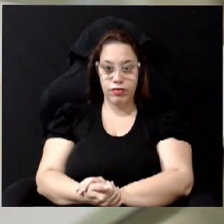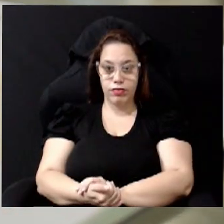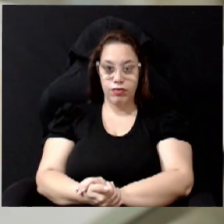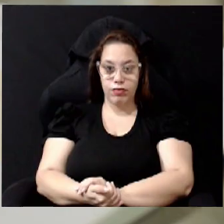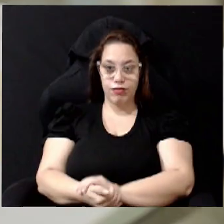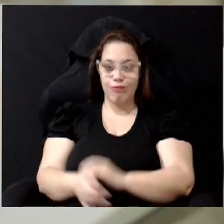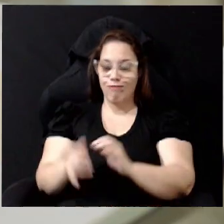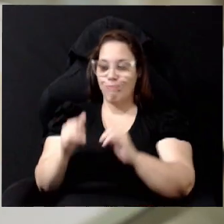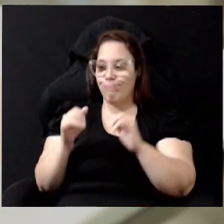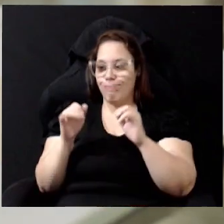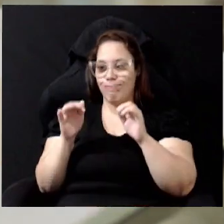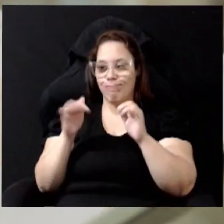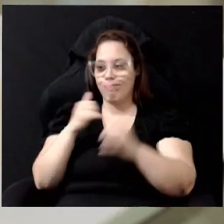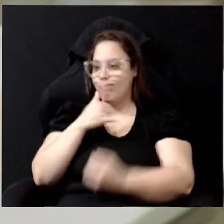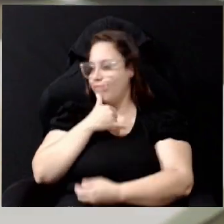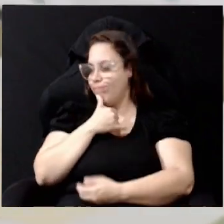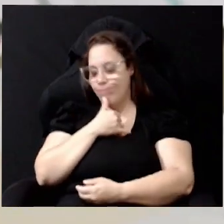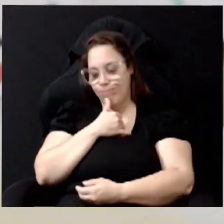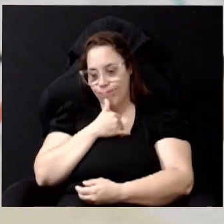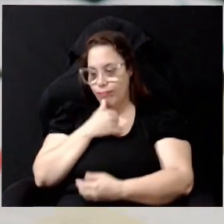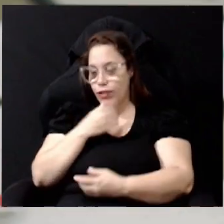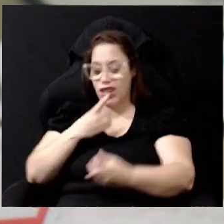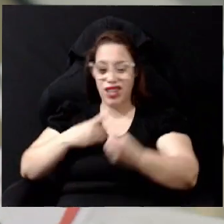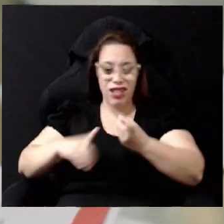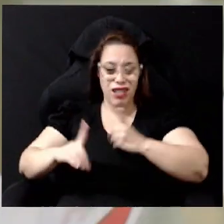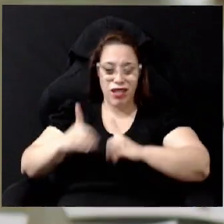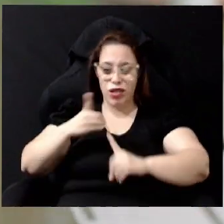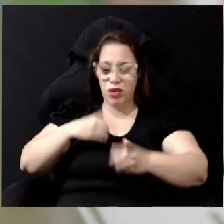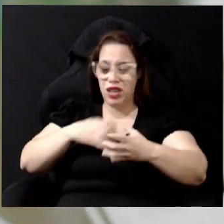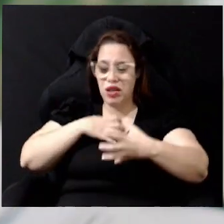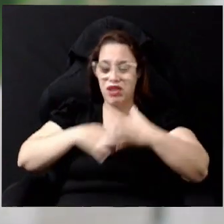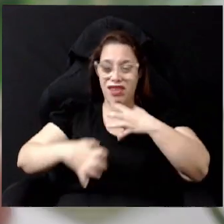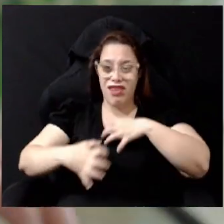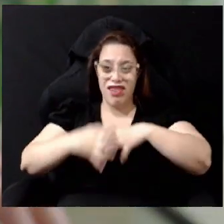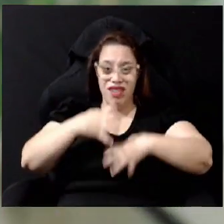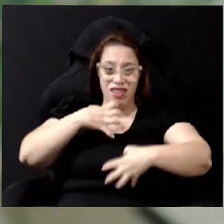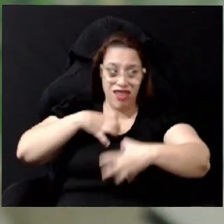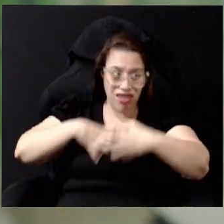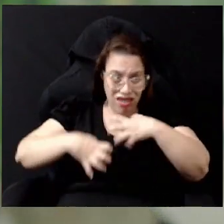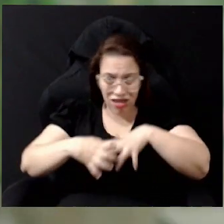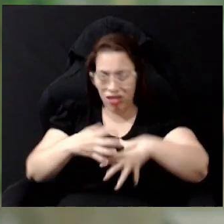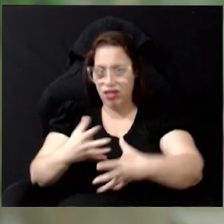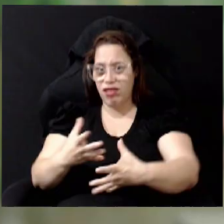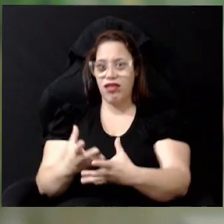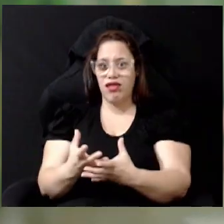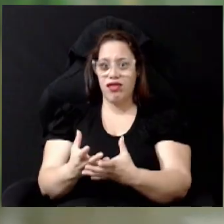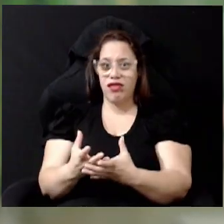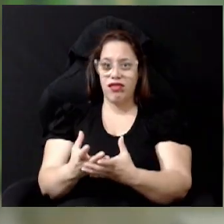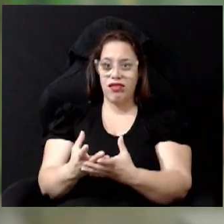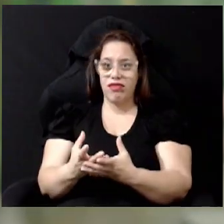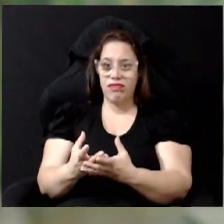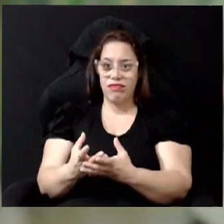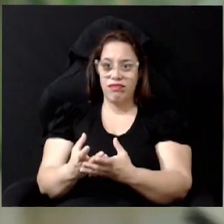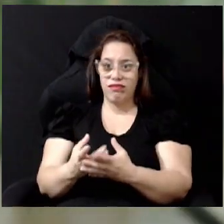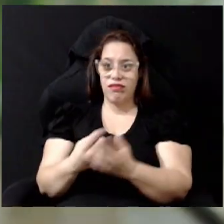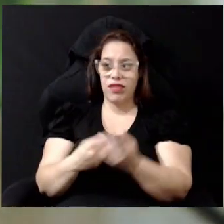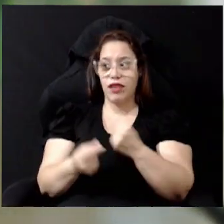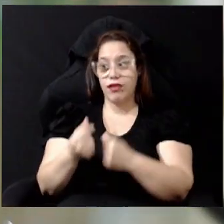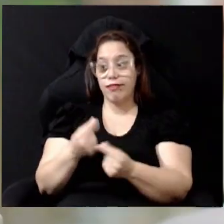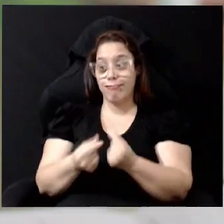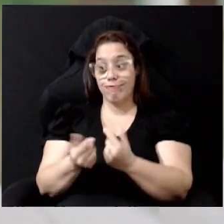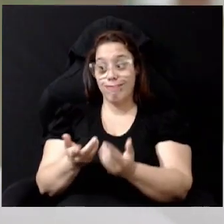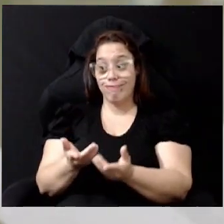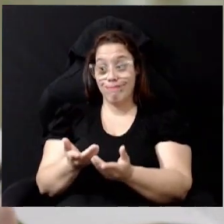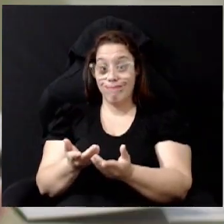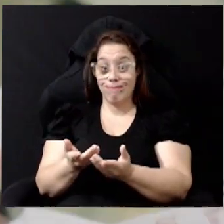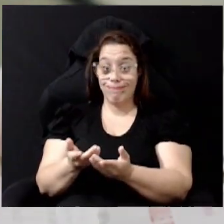numa situação de depressão, ansiedade, tendo crises por causa, muitas vezes, de uma situação financeira. É aquela história, né, que muitas vezes as